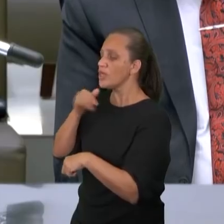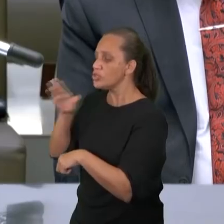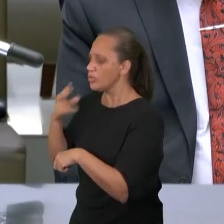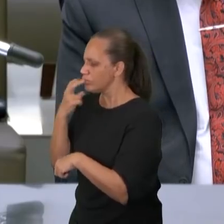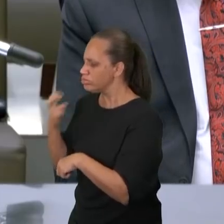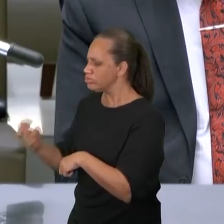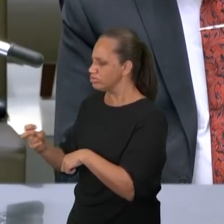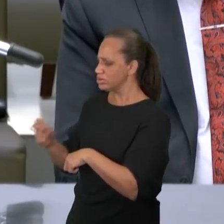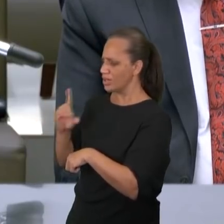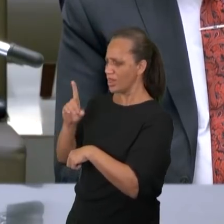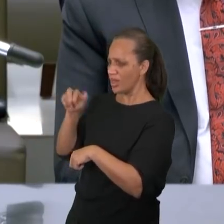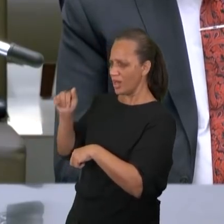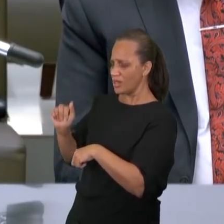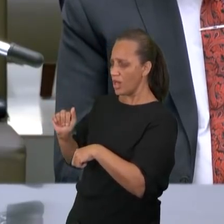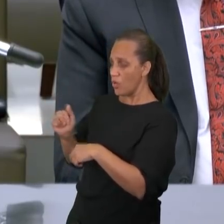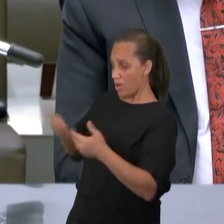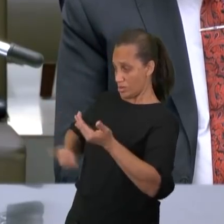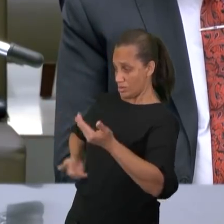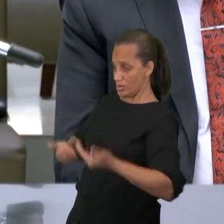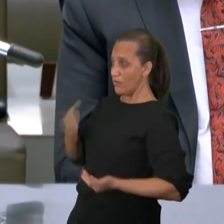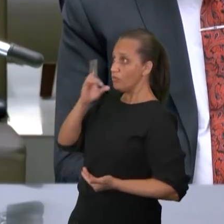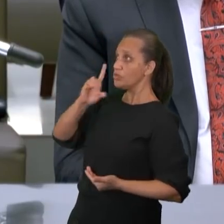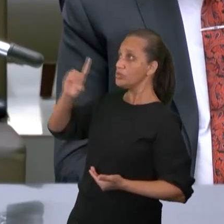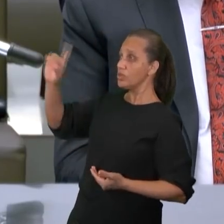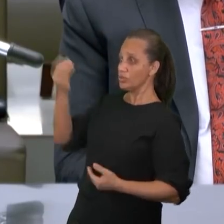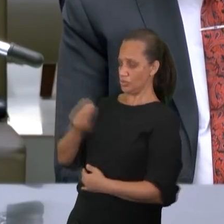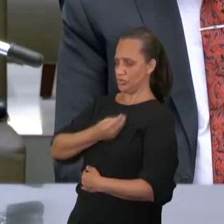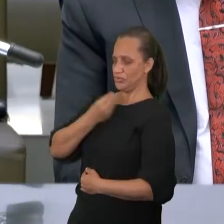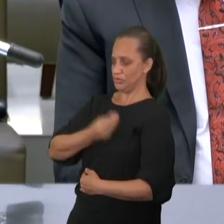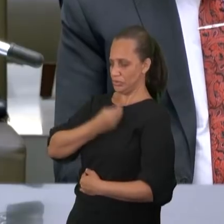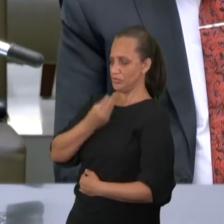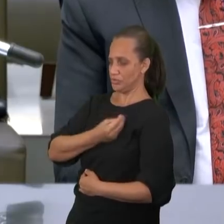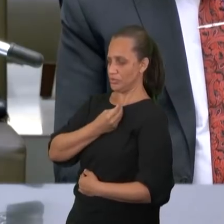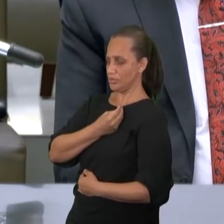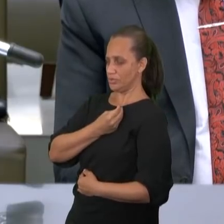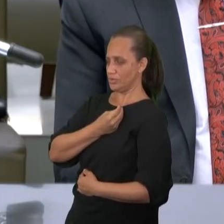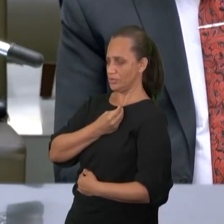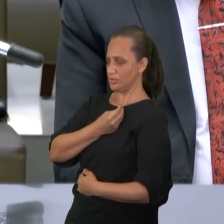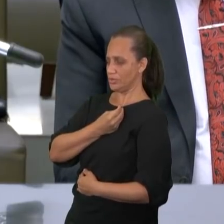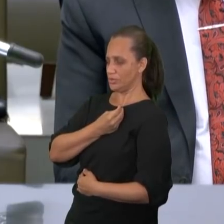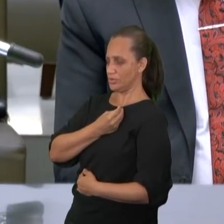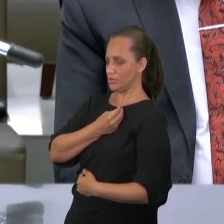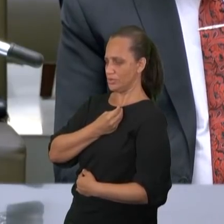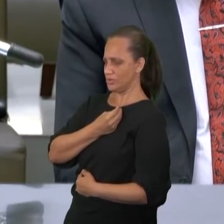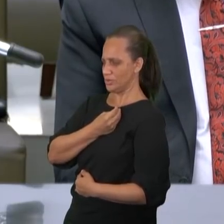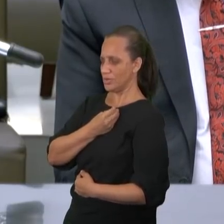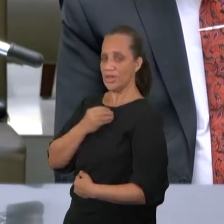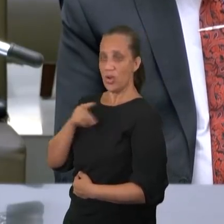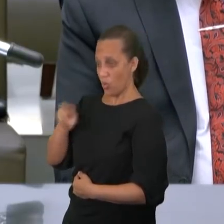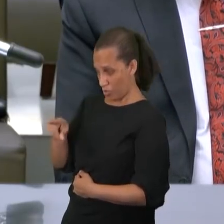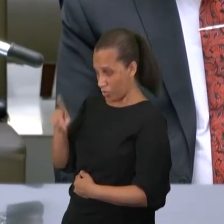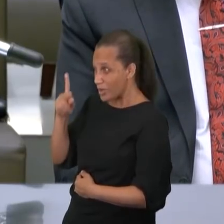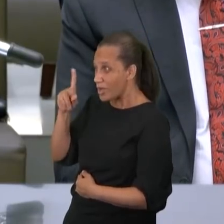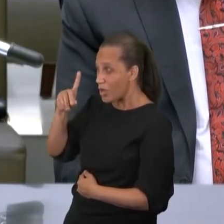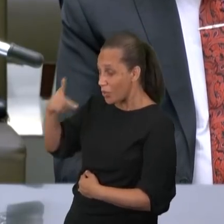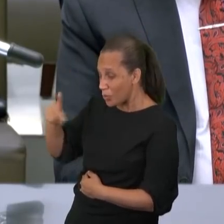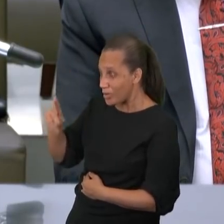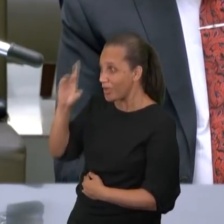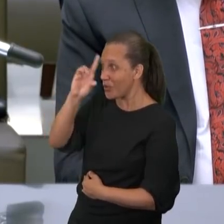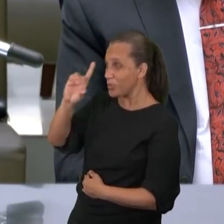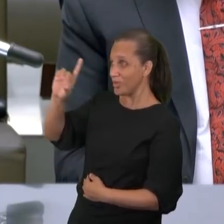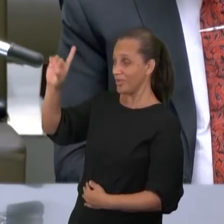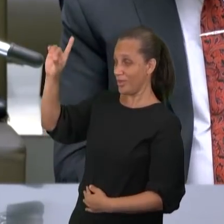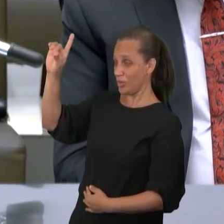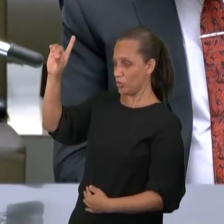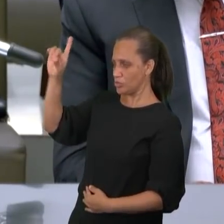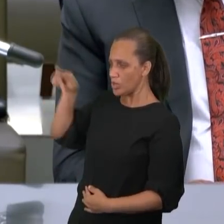Daniel, servo do Deus vivo, dar-se-ia o caso que o teu Deus,